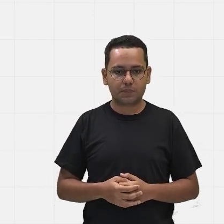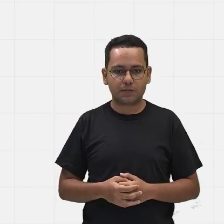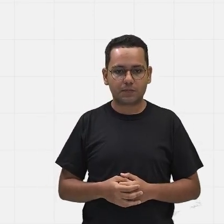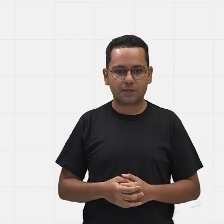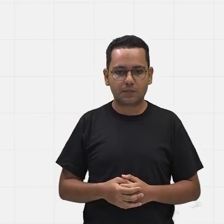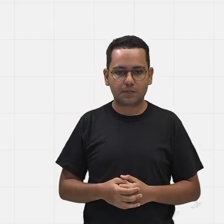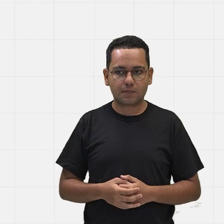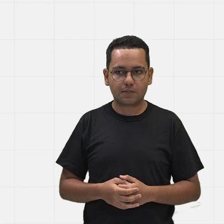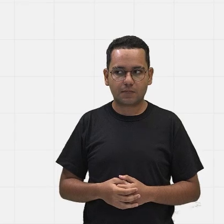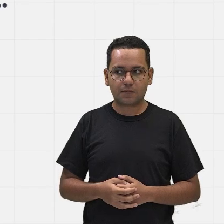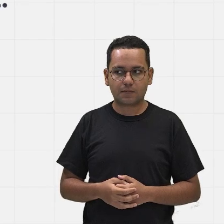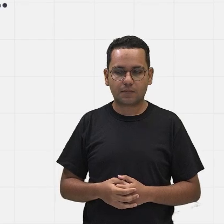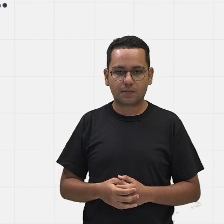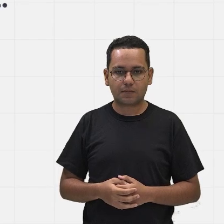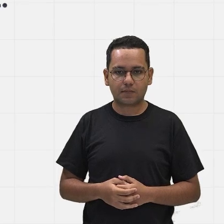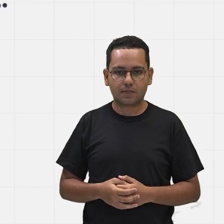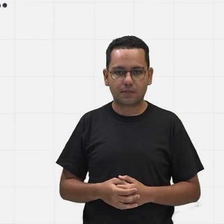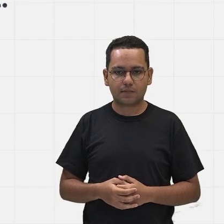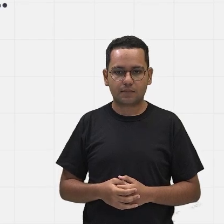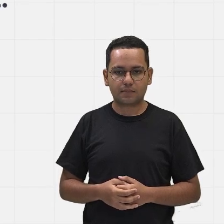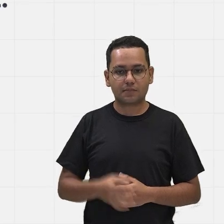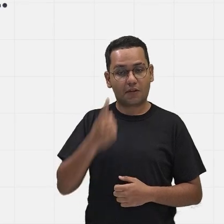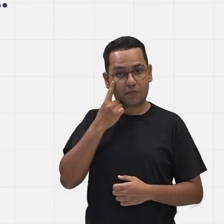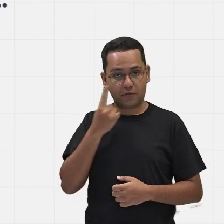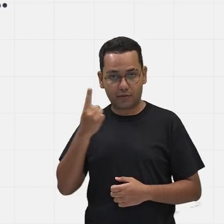assim. Pronto.